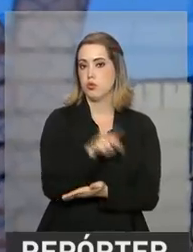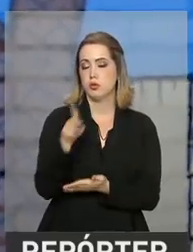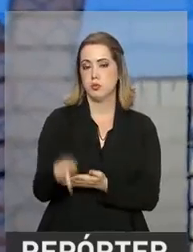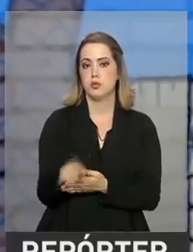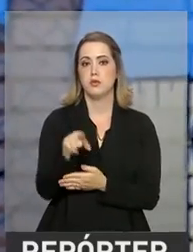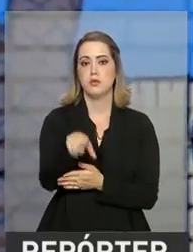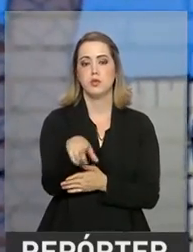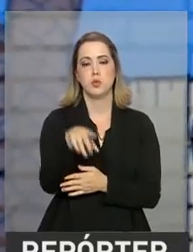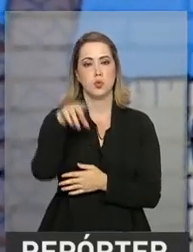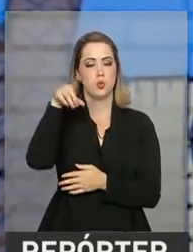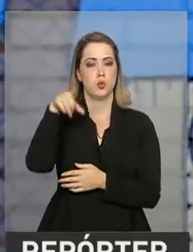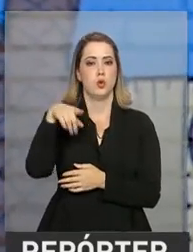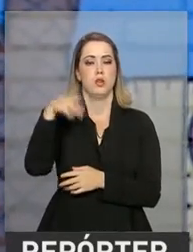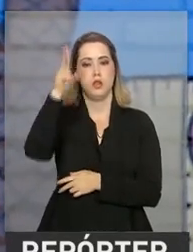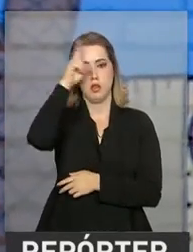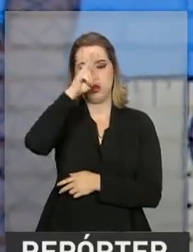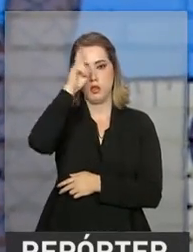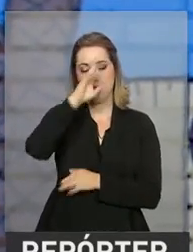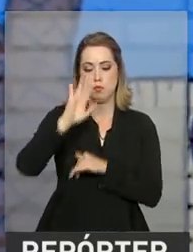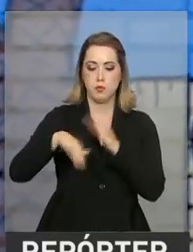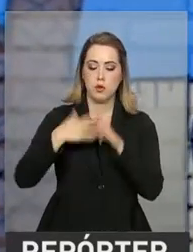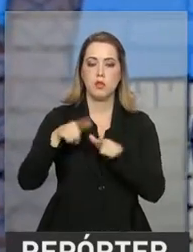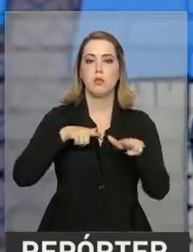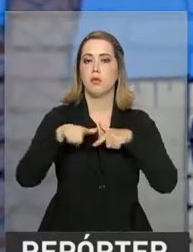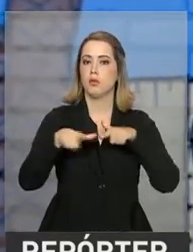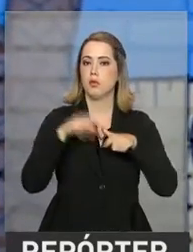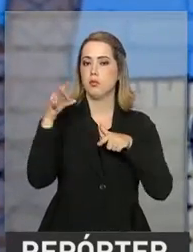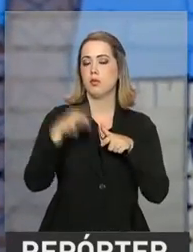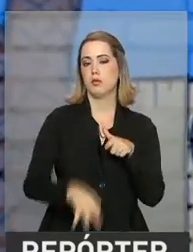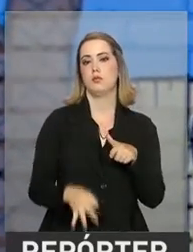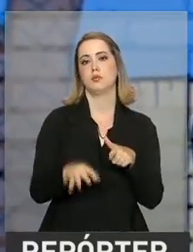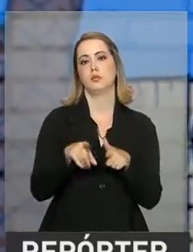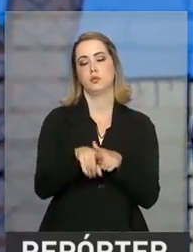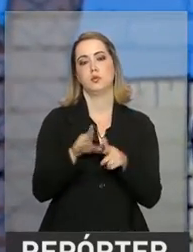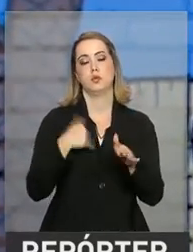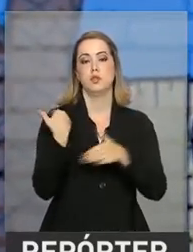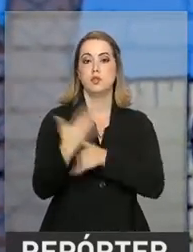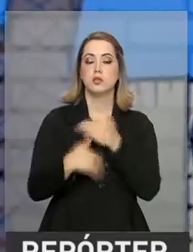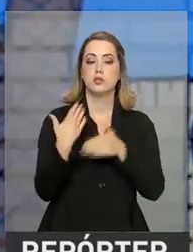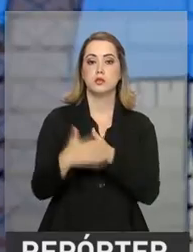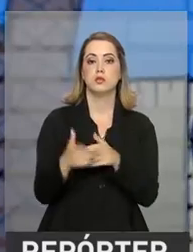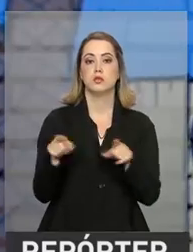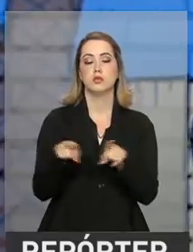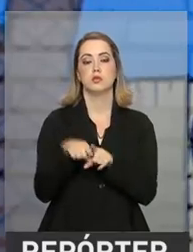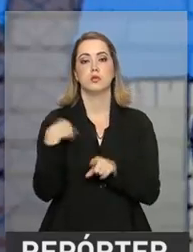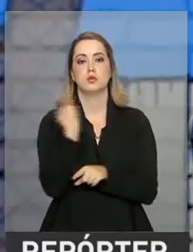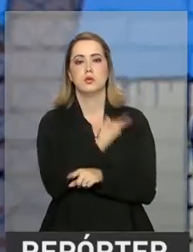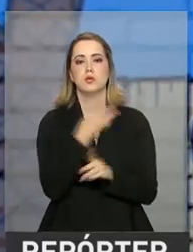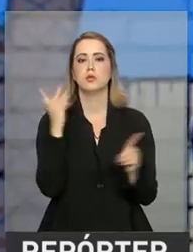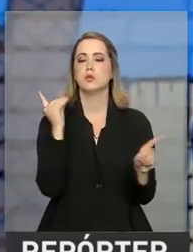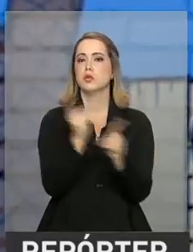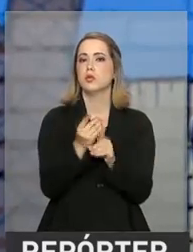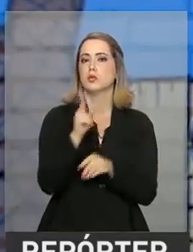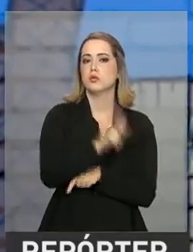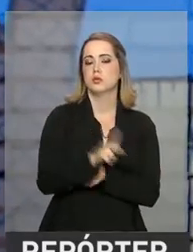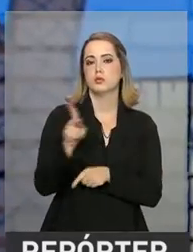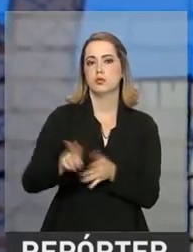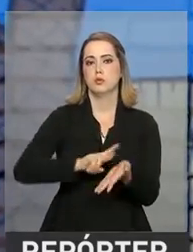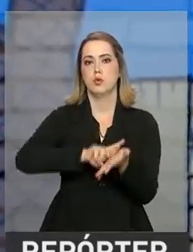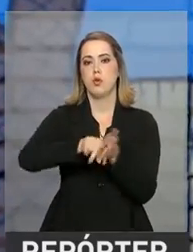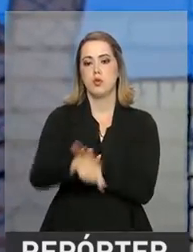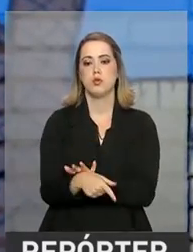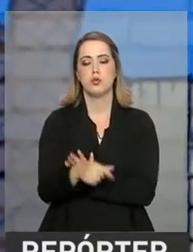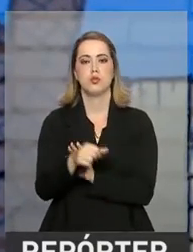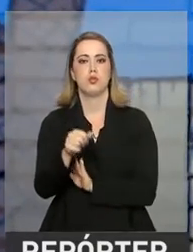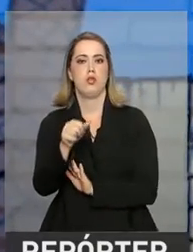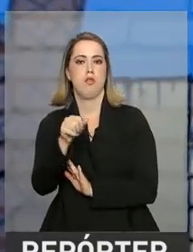trabalha com a teoria e a prática. Então, assim, durante as formações, nós encontramos com professores de diferentes anos, então